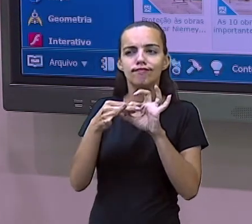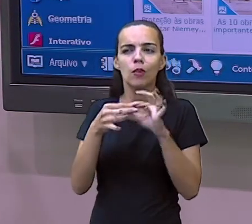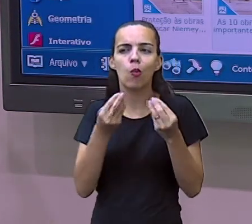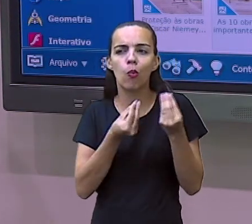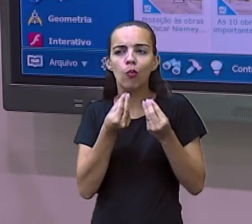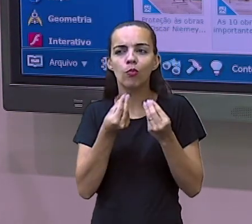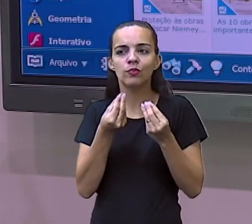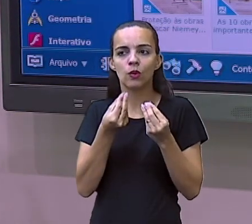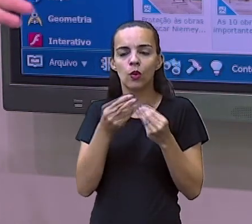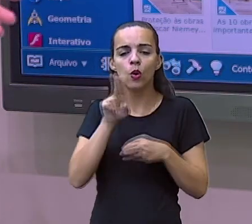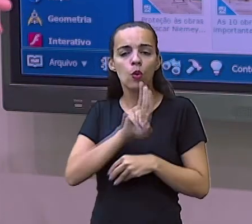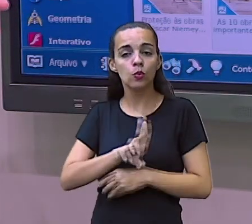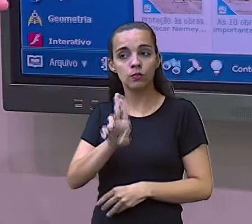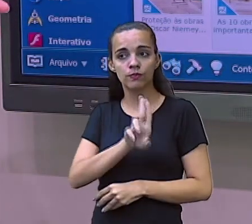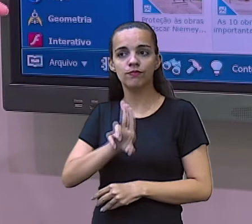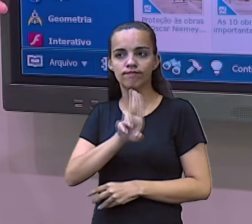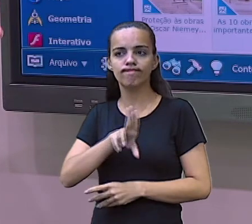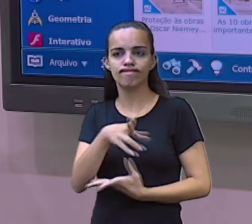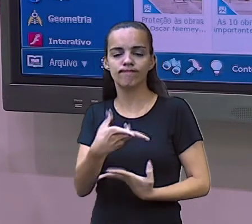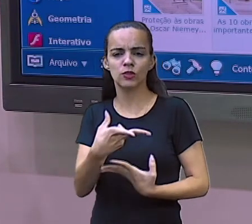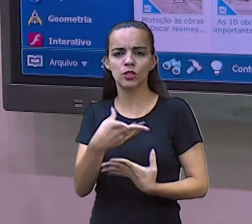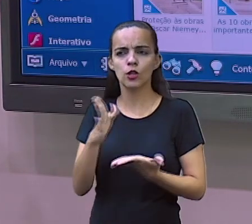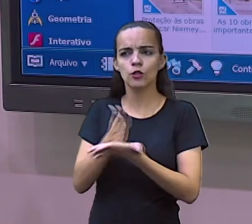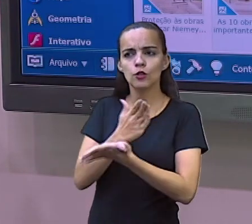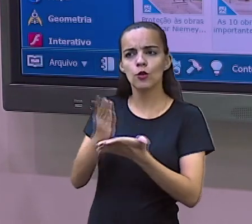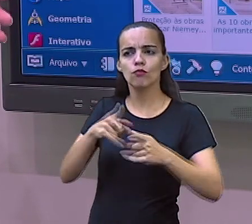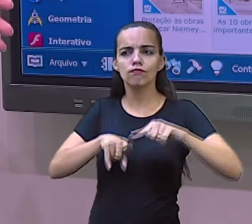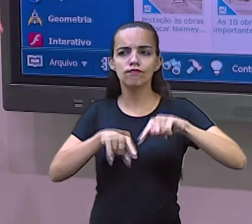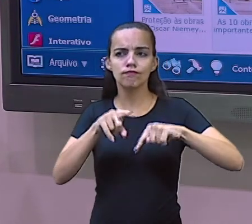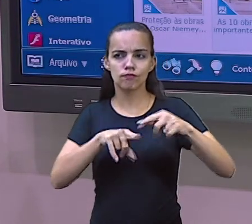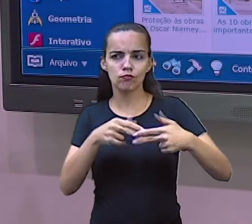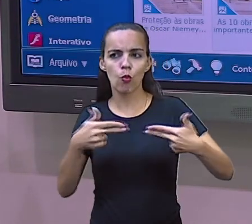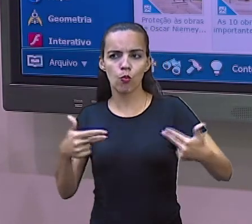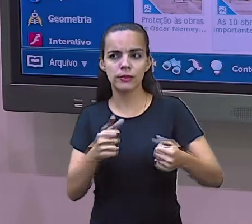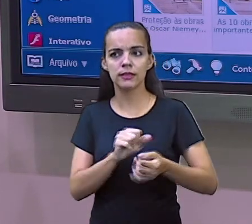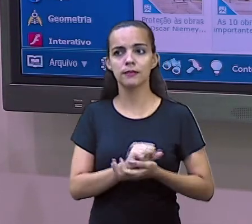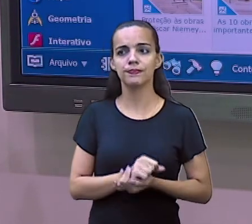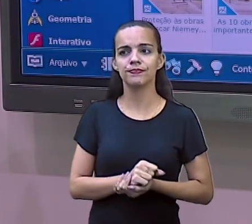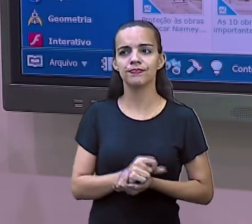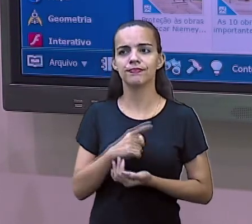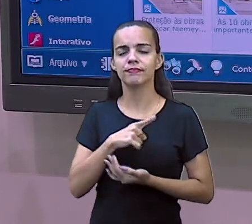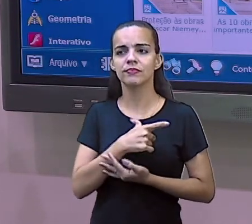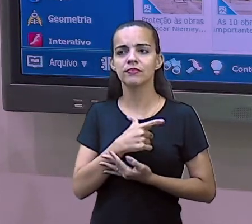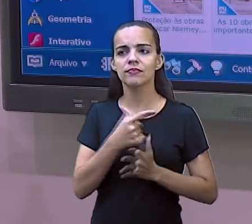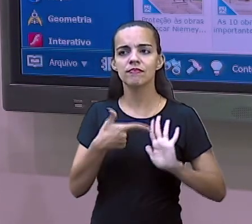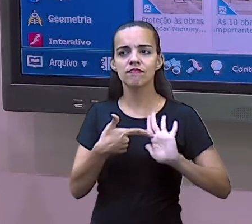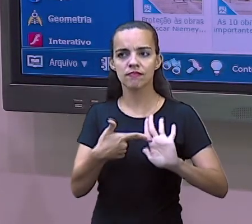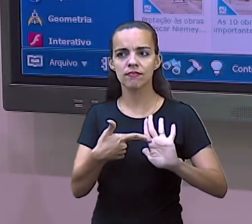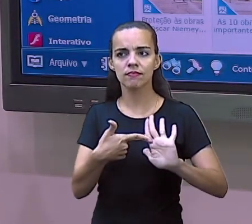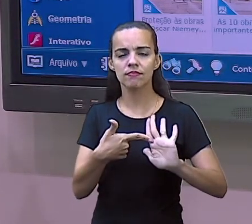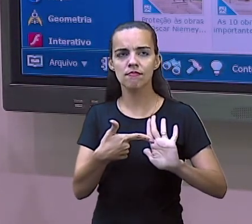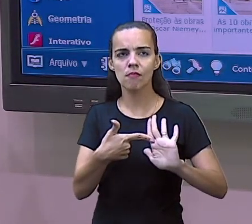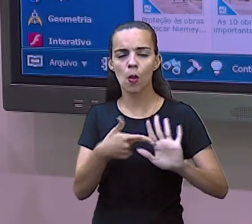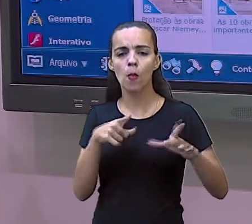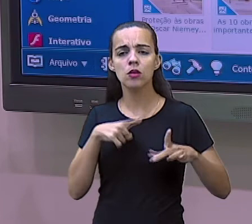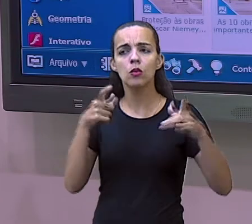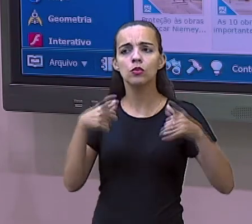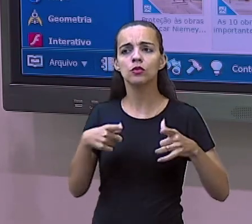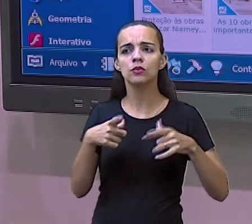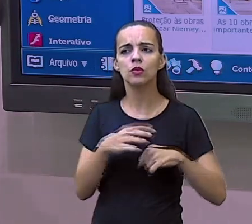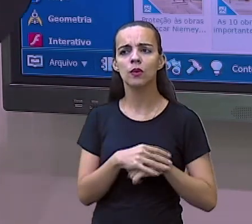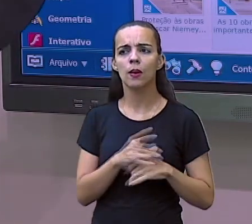a utilização desses elementos, retratar a superfície.